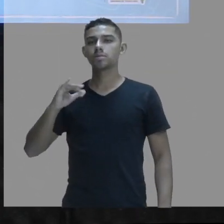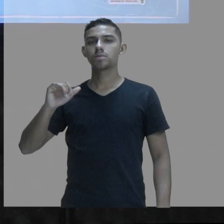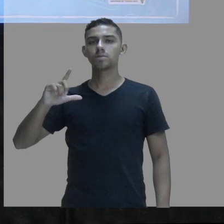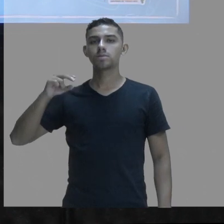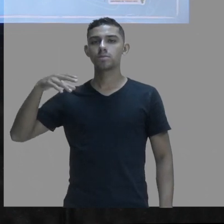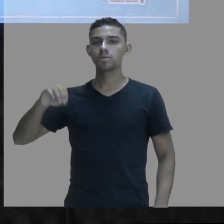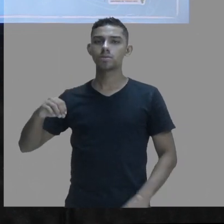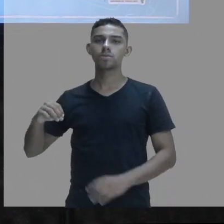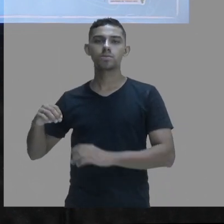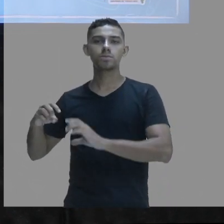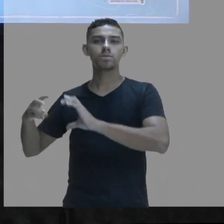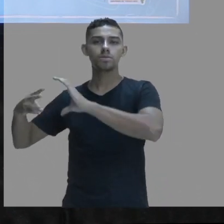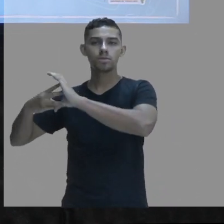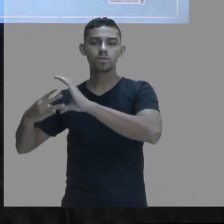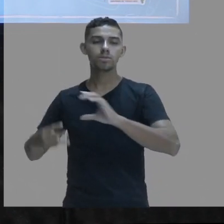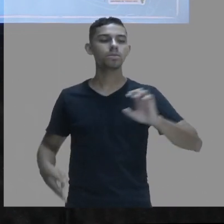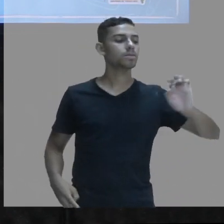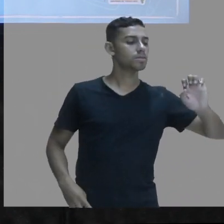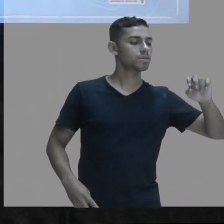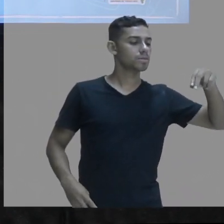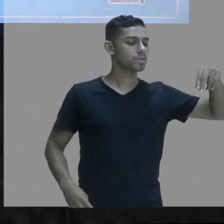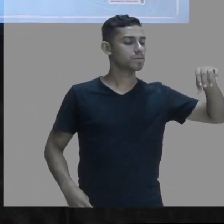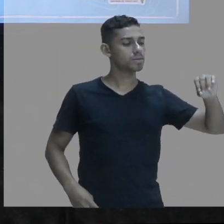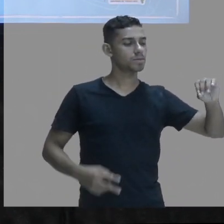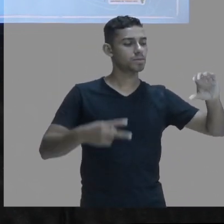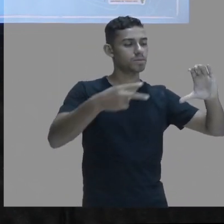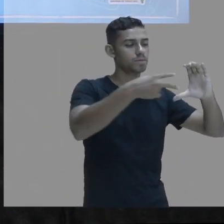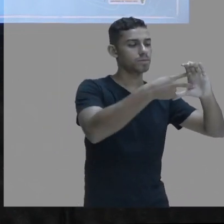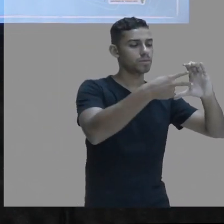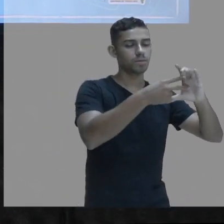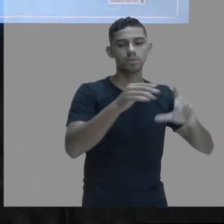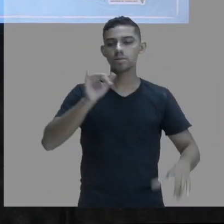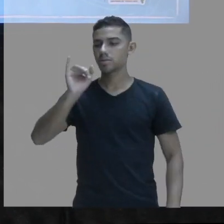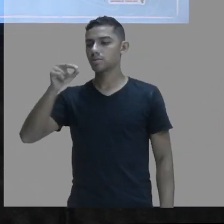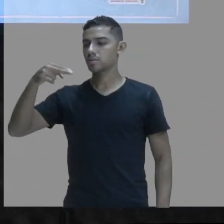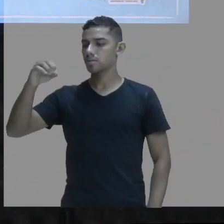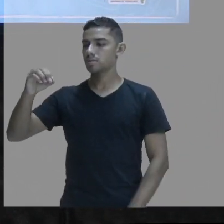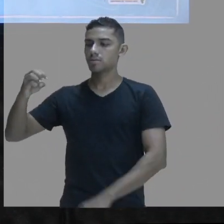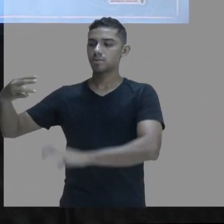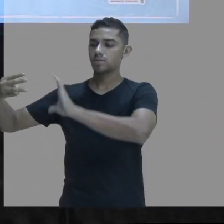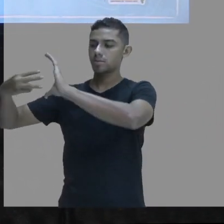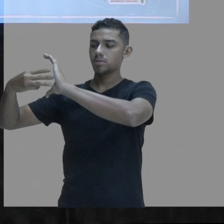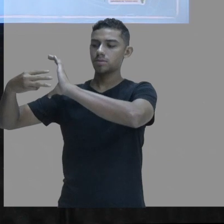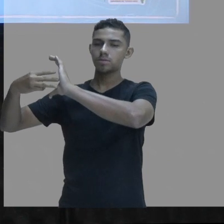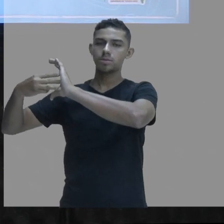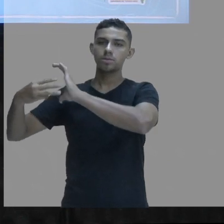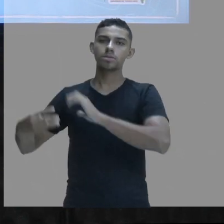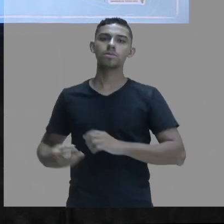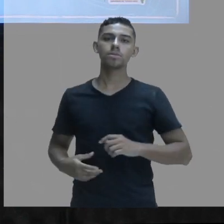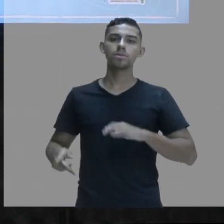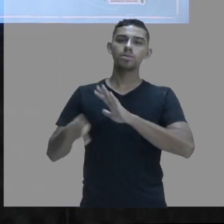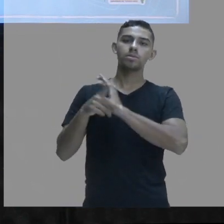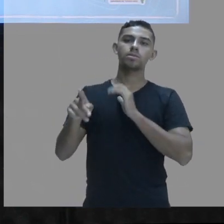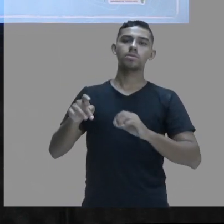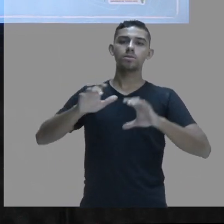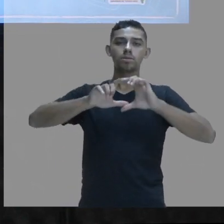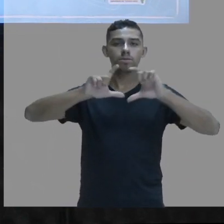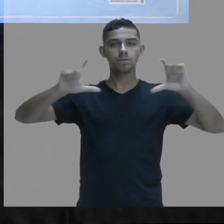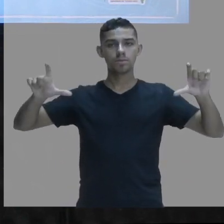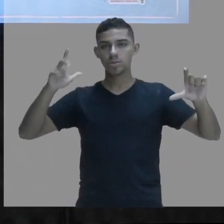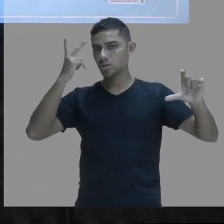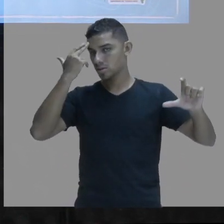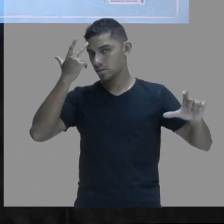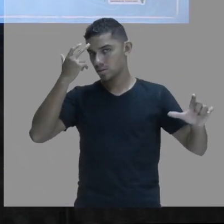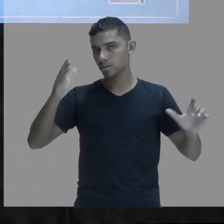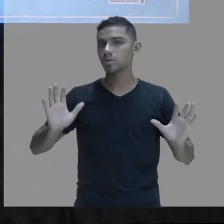terminação. Eno para alceno, ino para alcino. Se eles se apresentarem cadeias